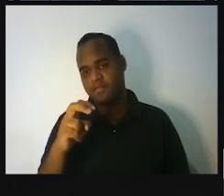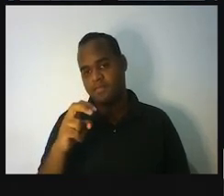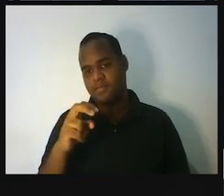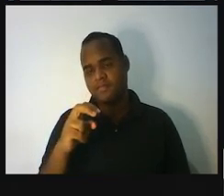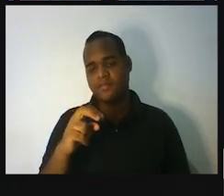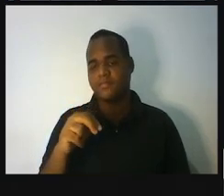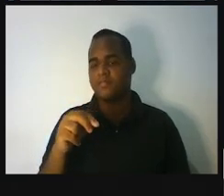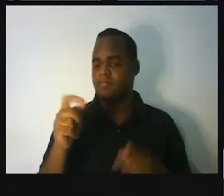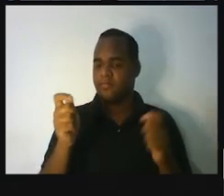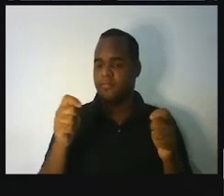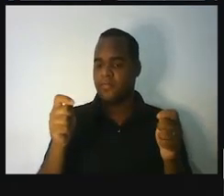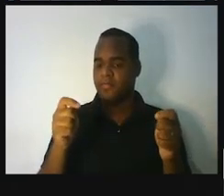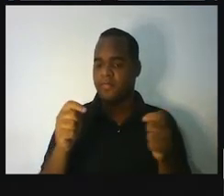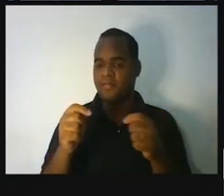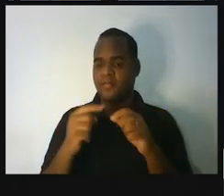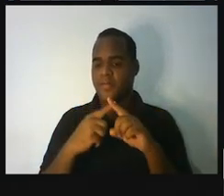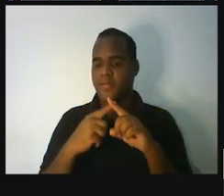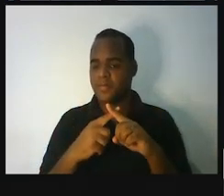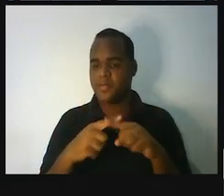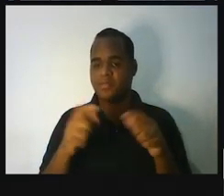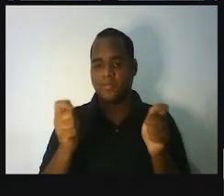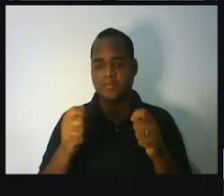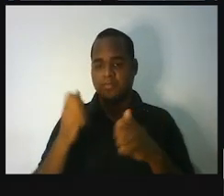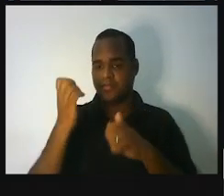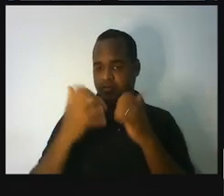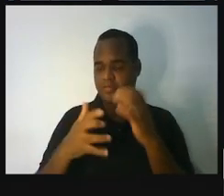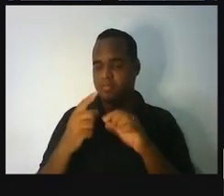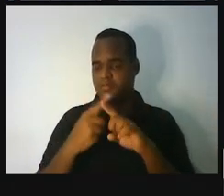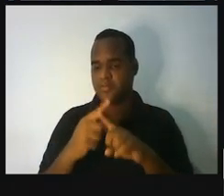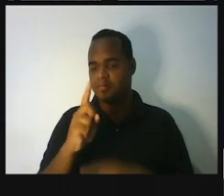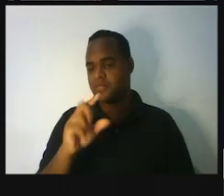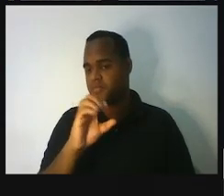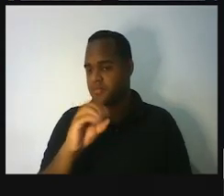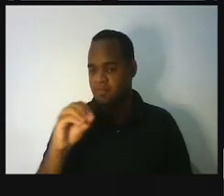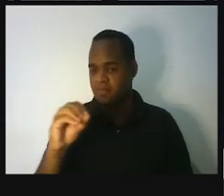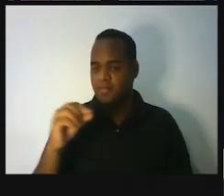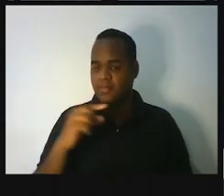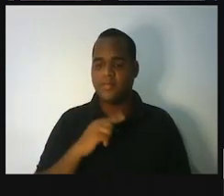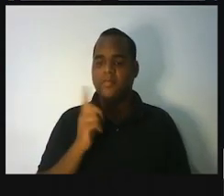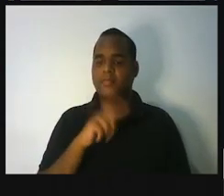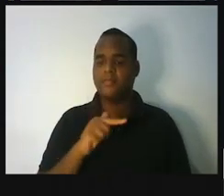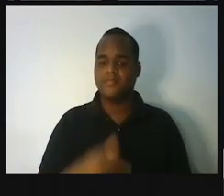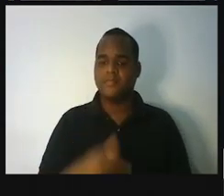1,15, e vai multiplicar por 1.000.